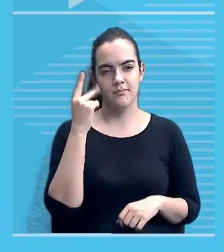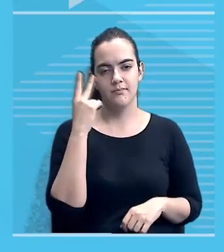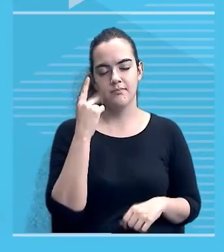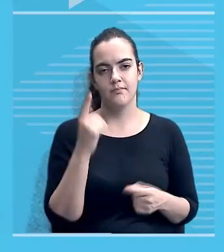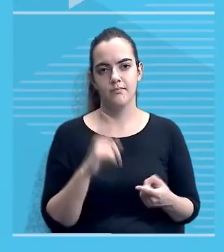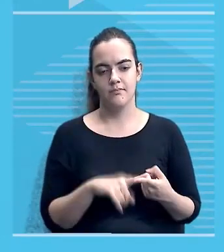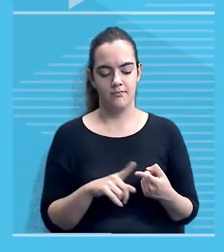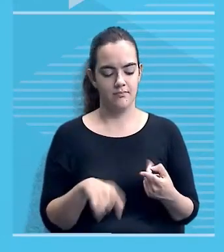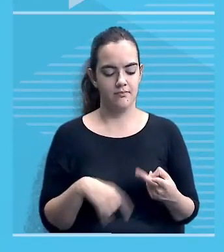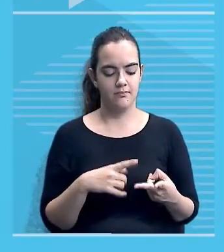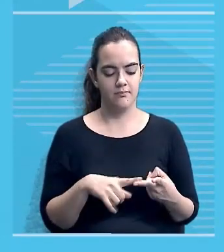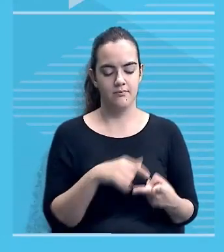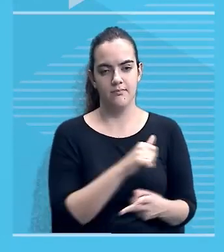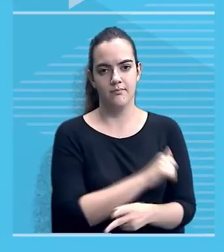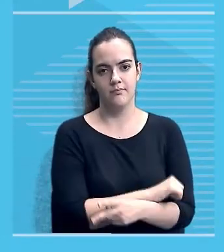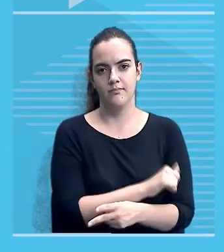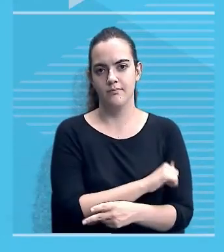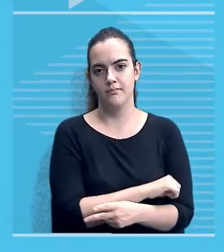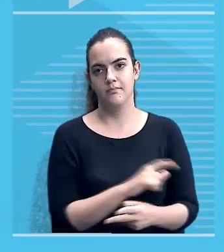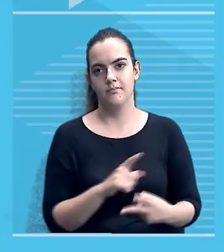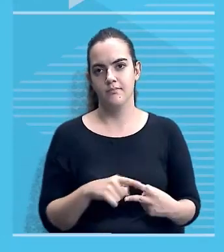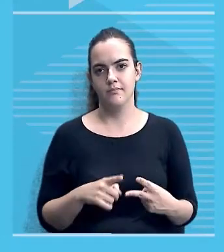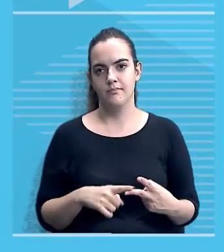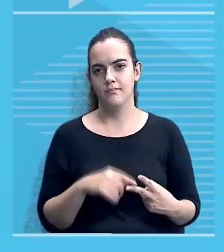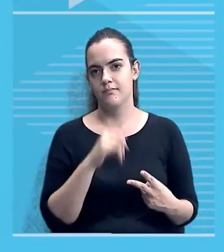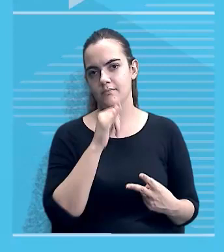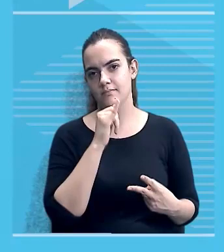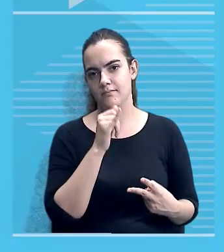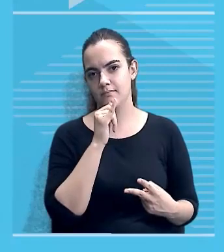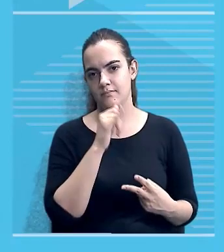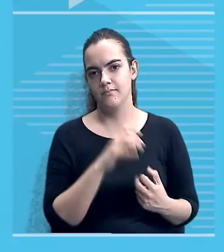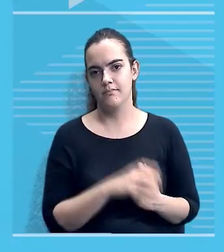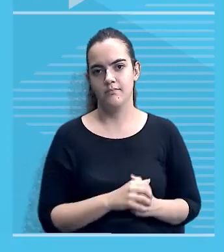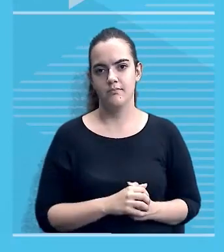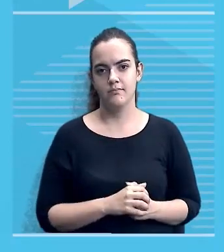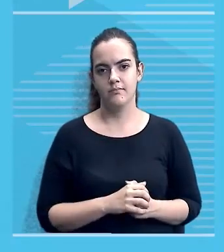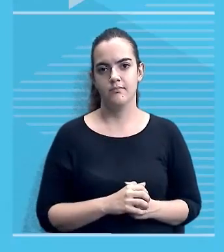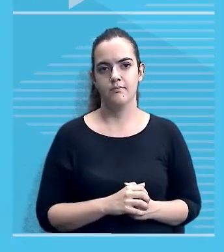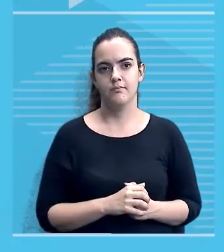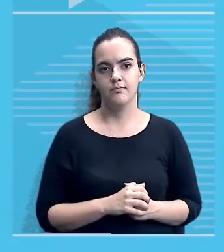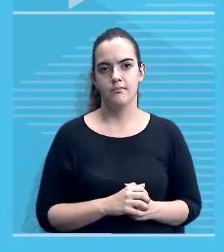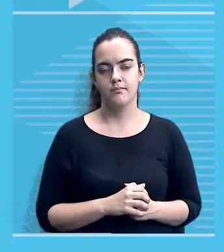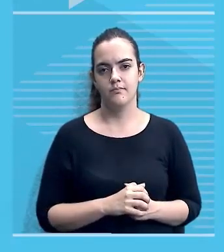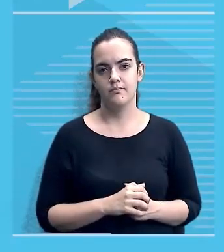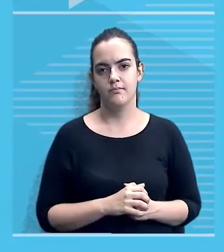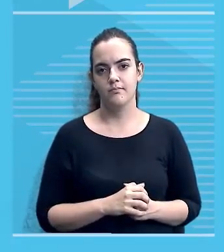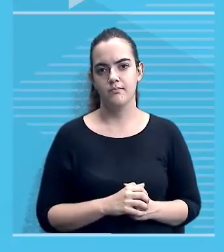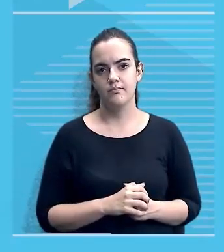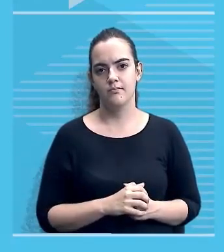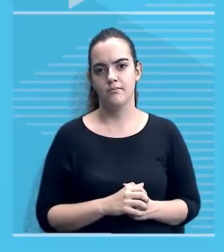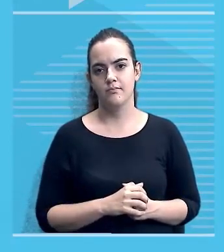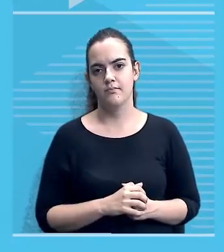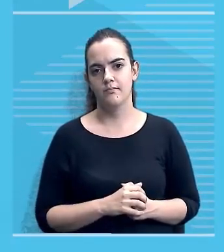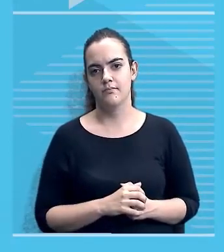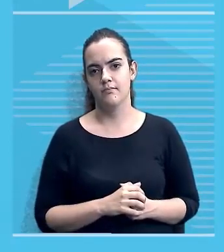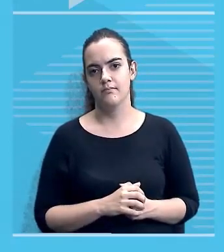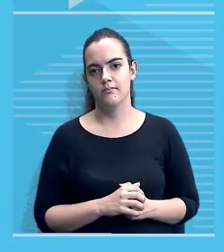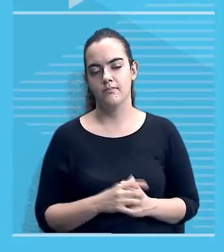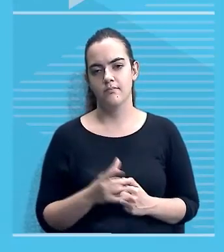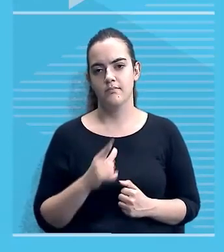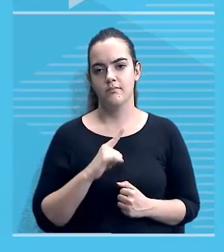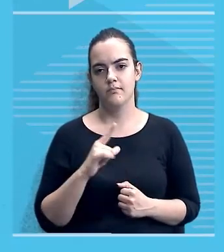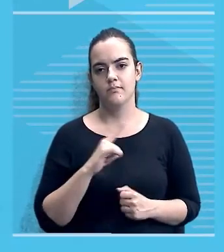quantas pessoas né moram em cidades com vizinhas a São Paulo e aí ficam diariamente